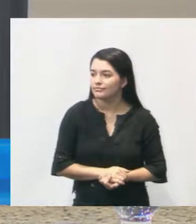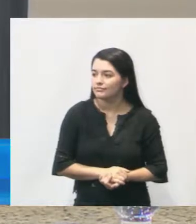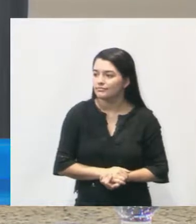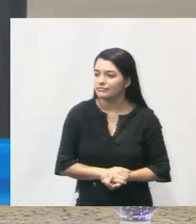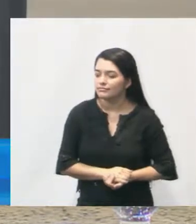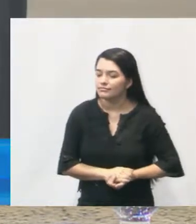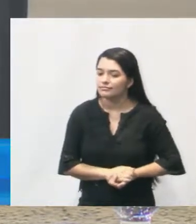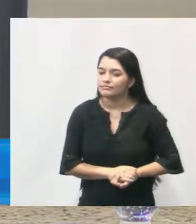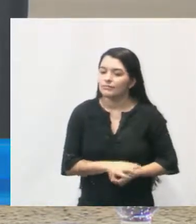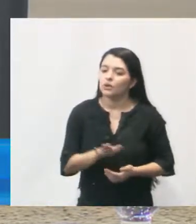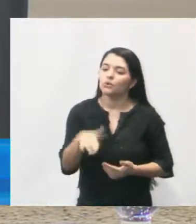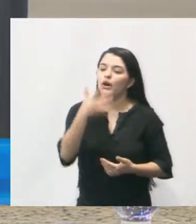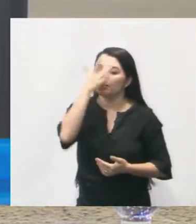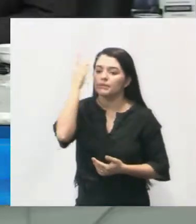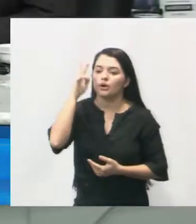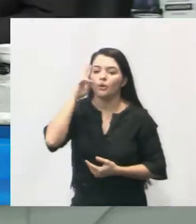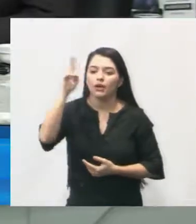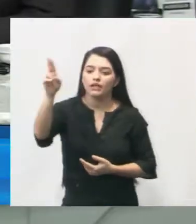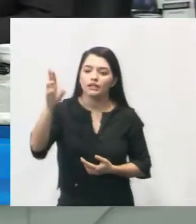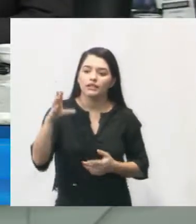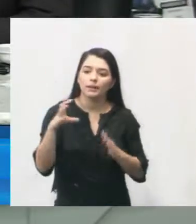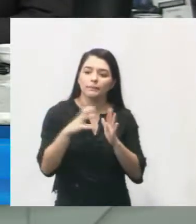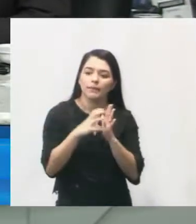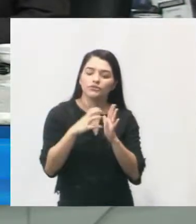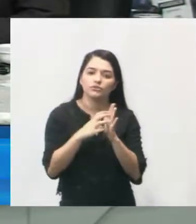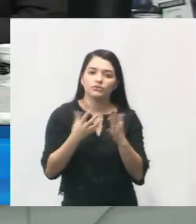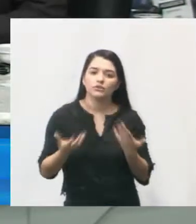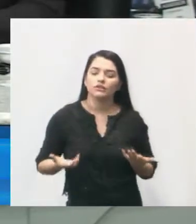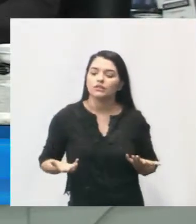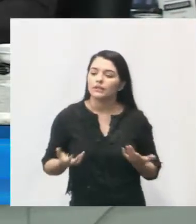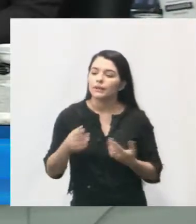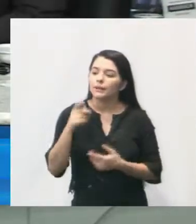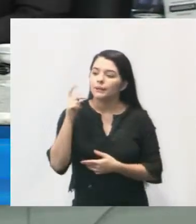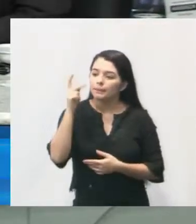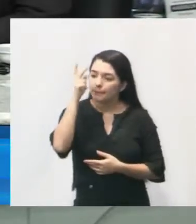Quais são as lideranças partidárias, vereador Dalton Neves? Max da Mata, Sandro Parrini.